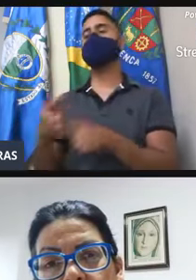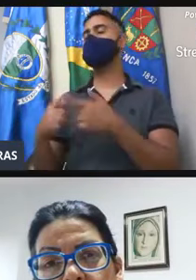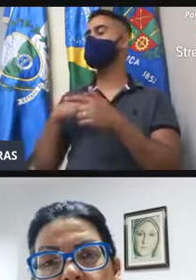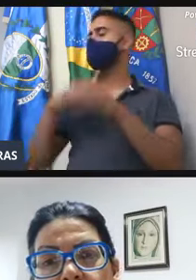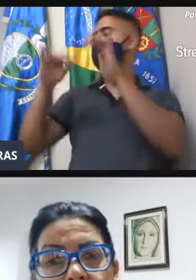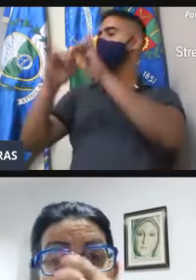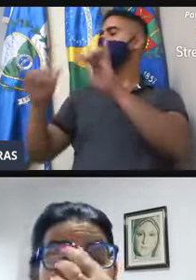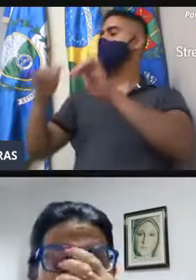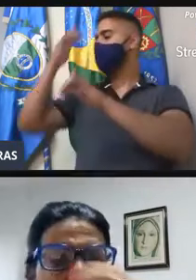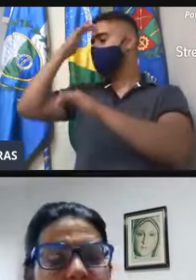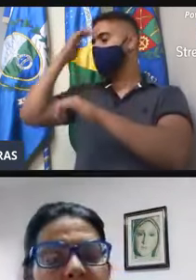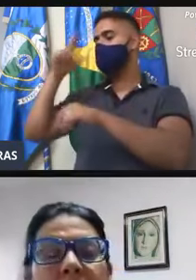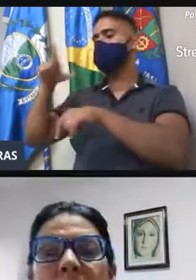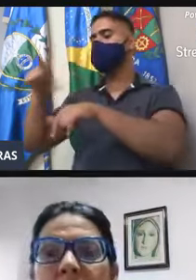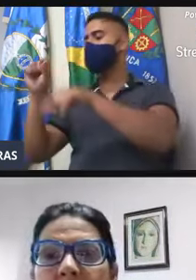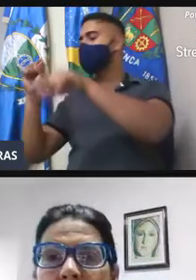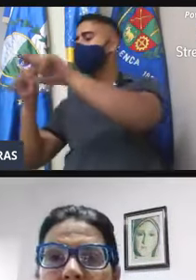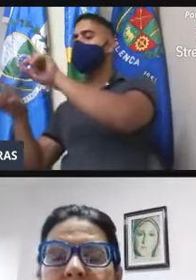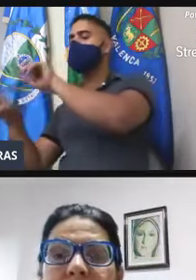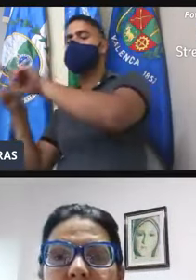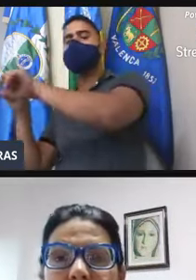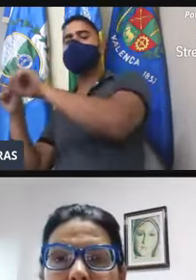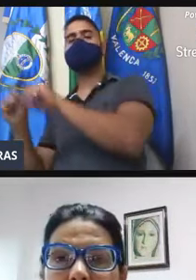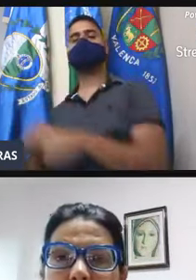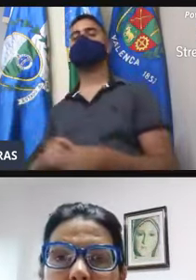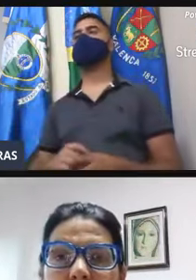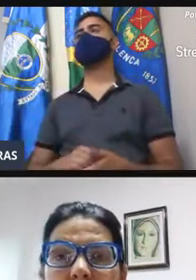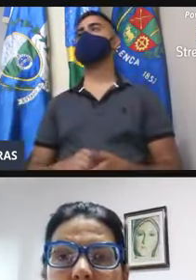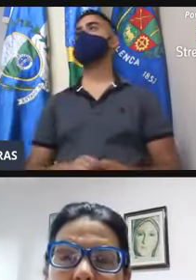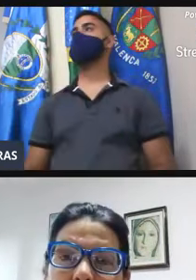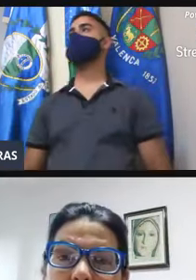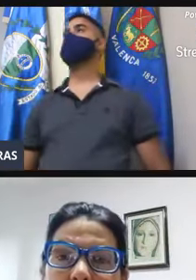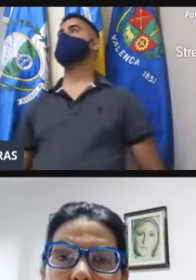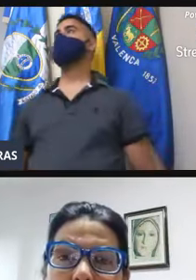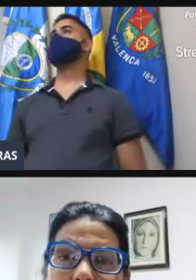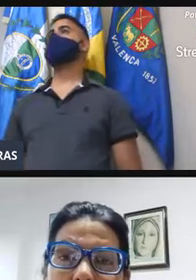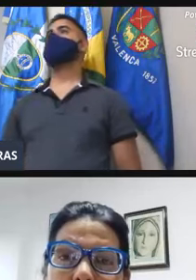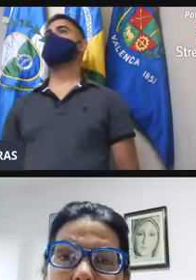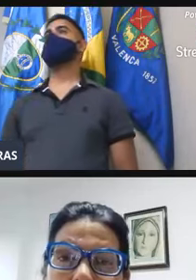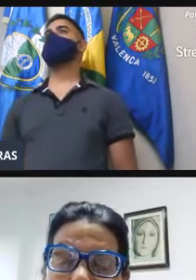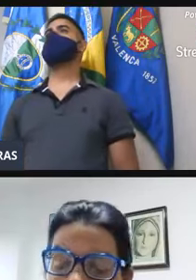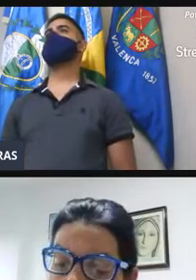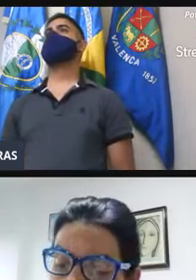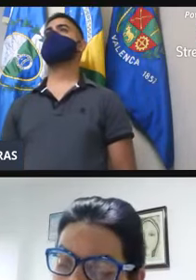que algumas pessoas foram chamadas aleatoriamente. Sala das sessões, 28 de julho, vereadora Fabiane.